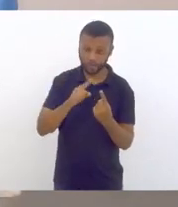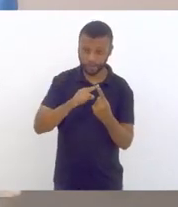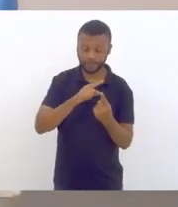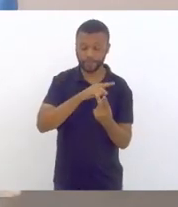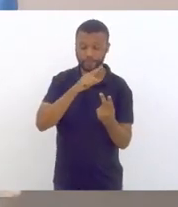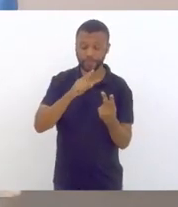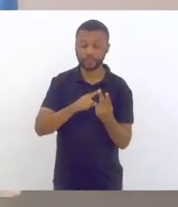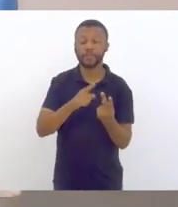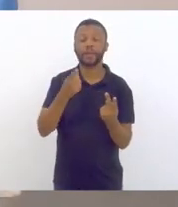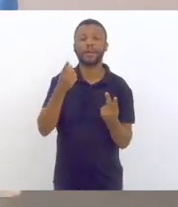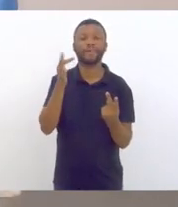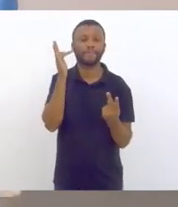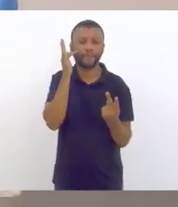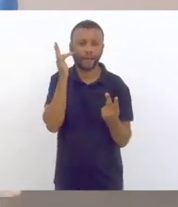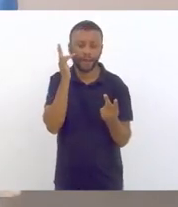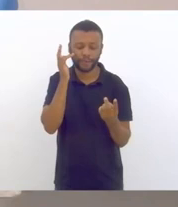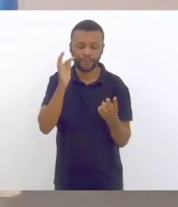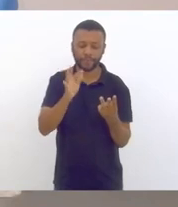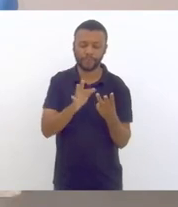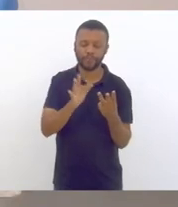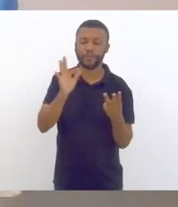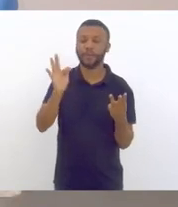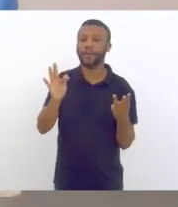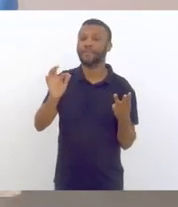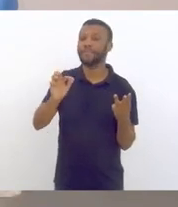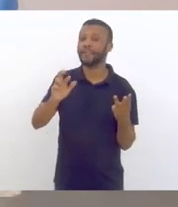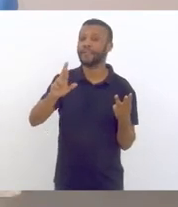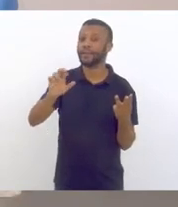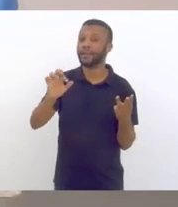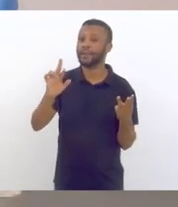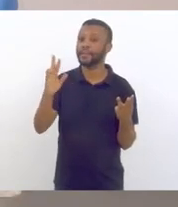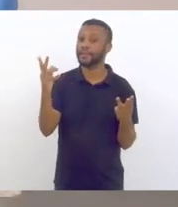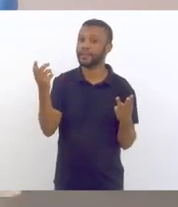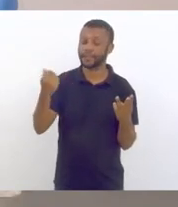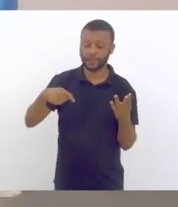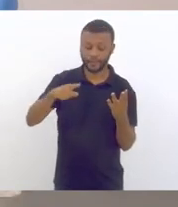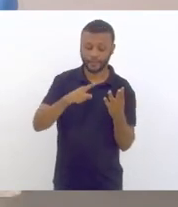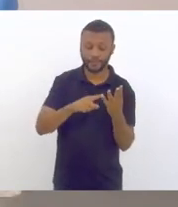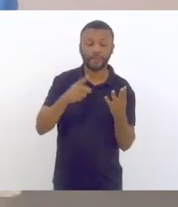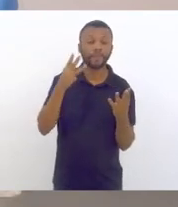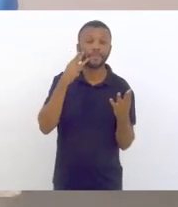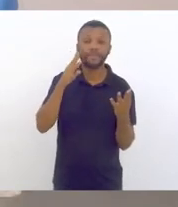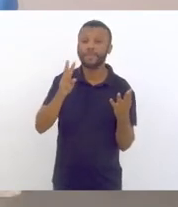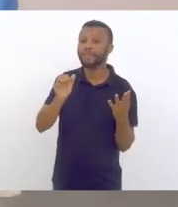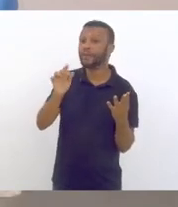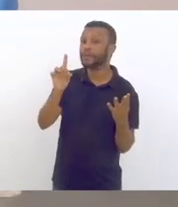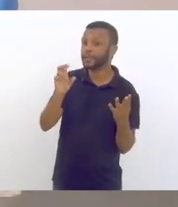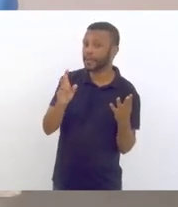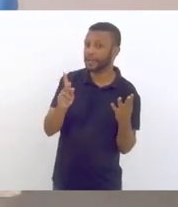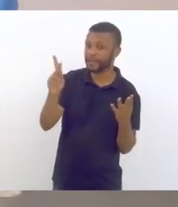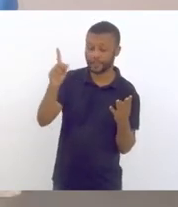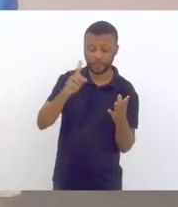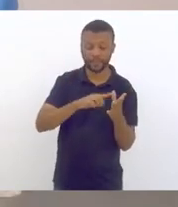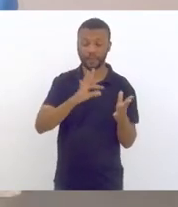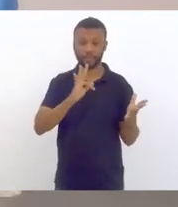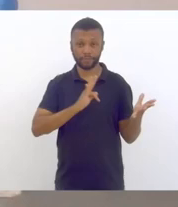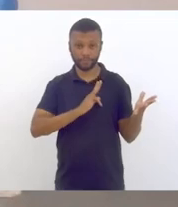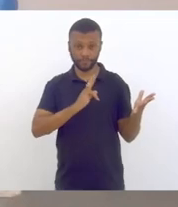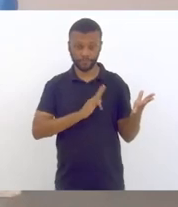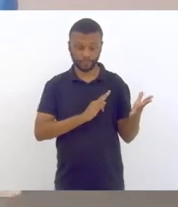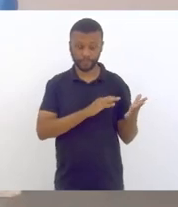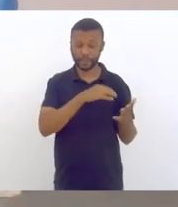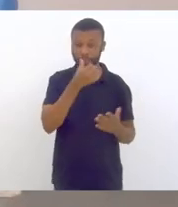Ferreirinha waldeck Marta Renata Ok